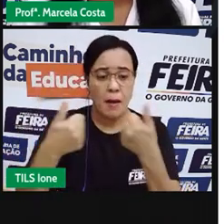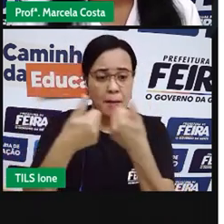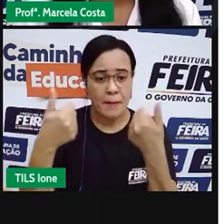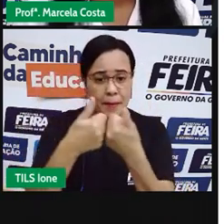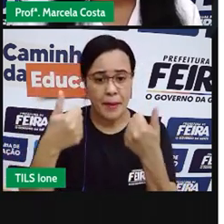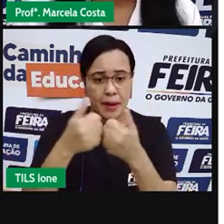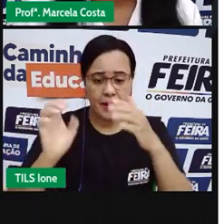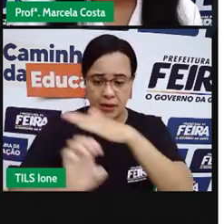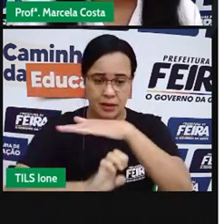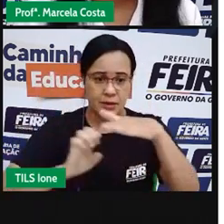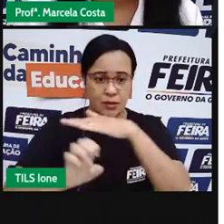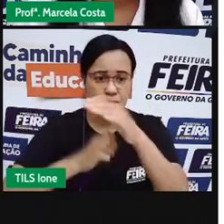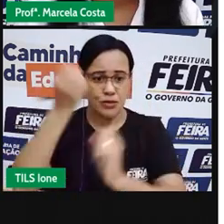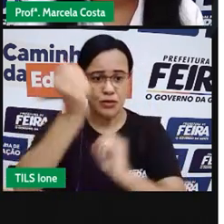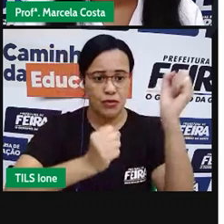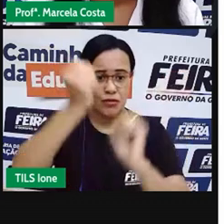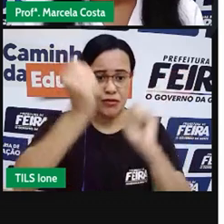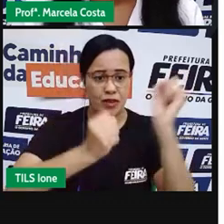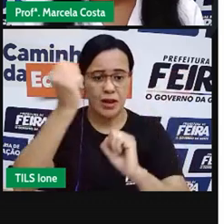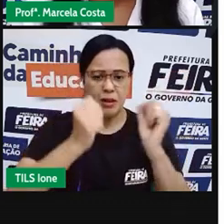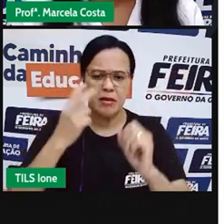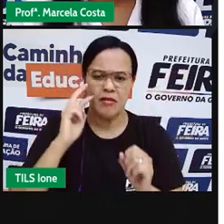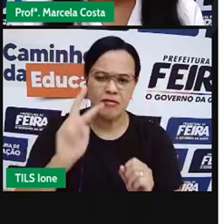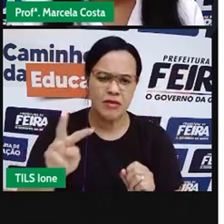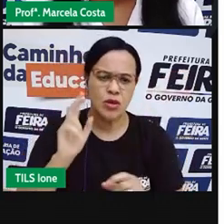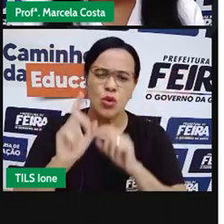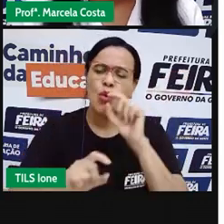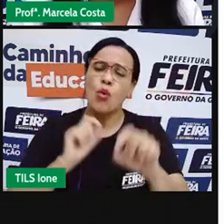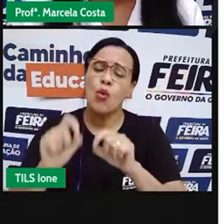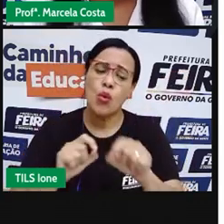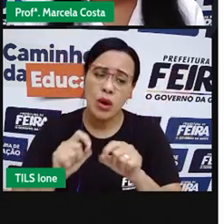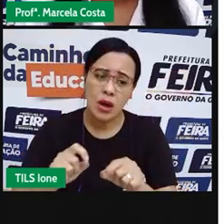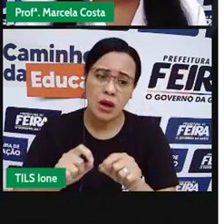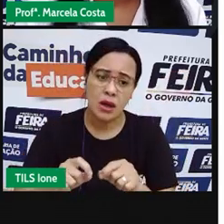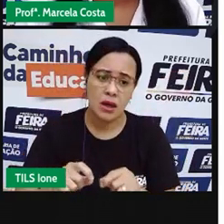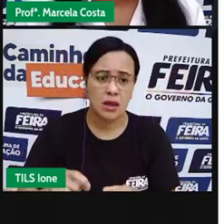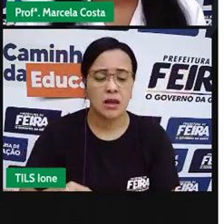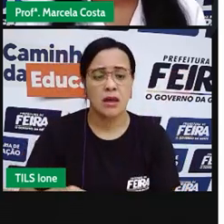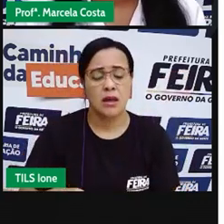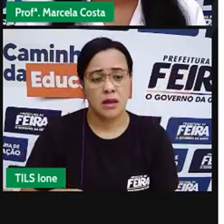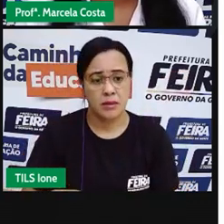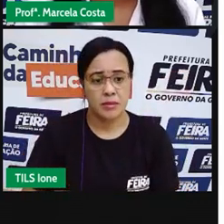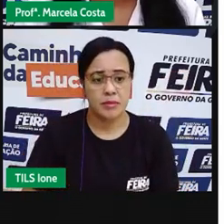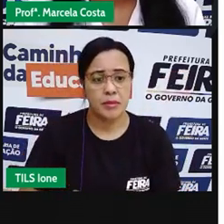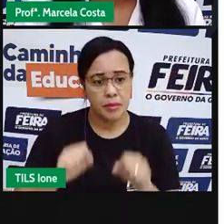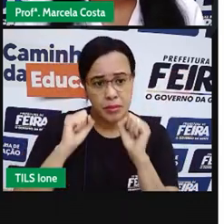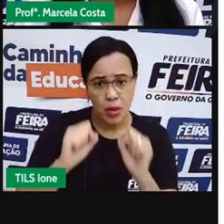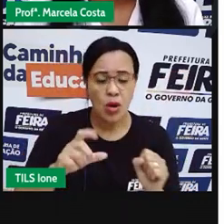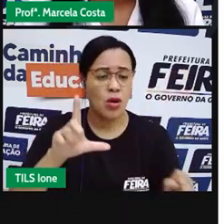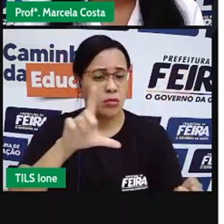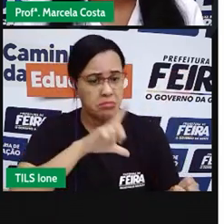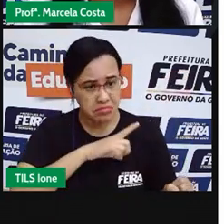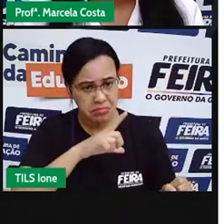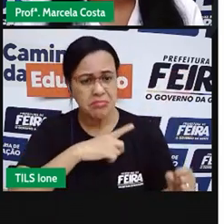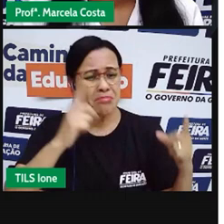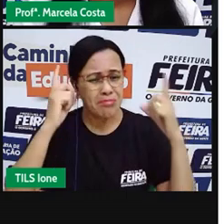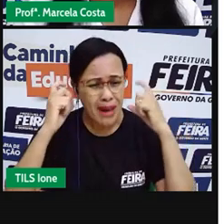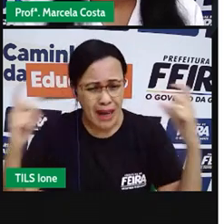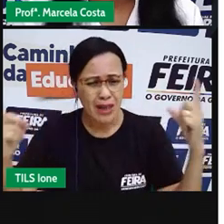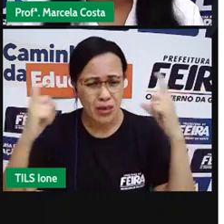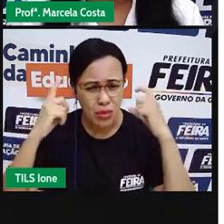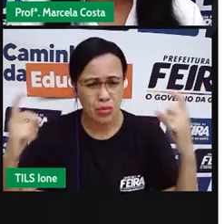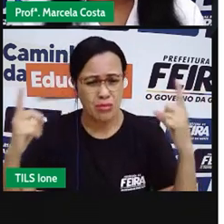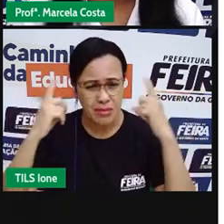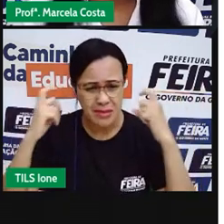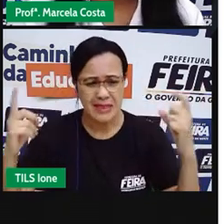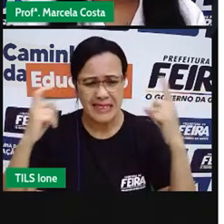perto de alguma indústria, já observou que é comum que haja um ruído muito grande,